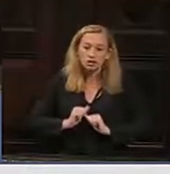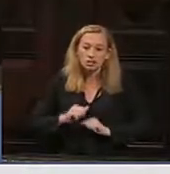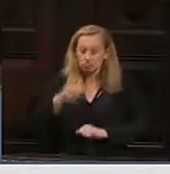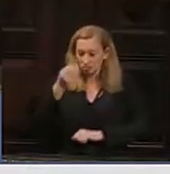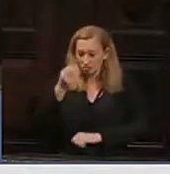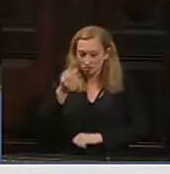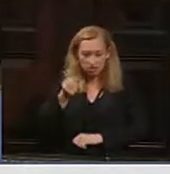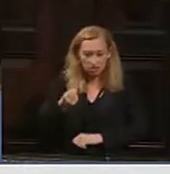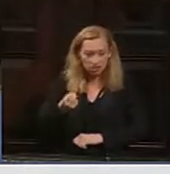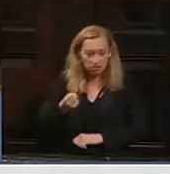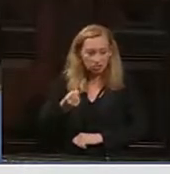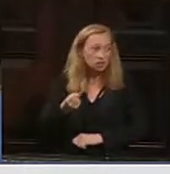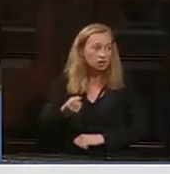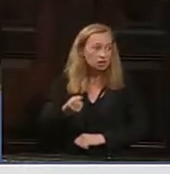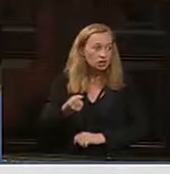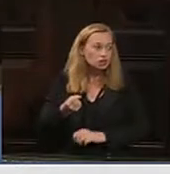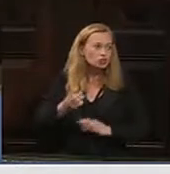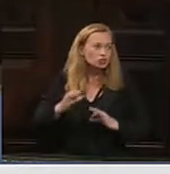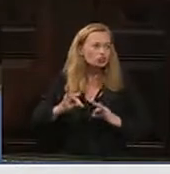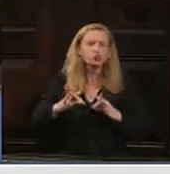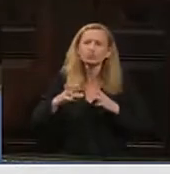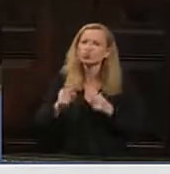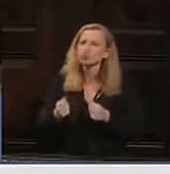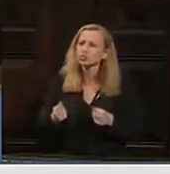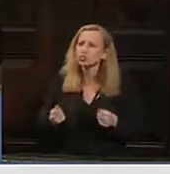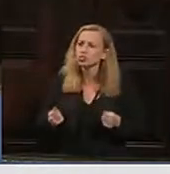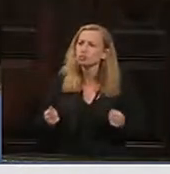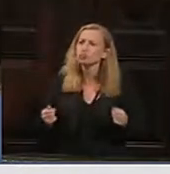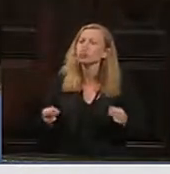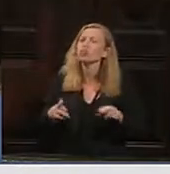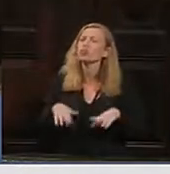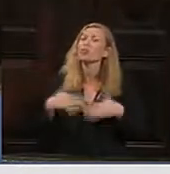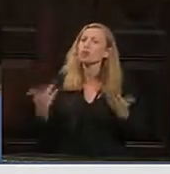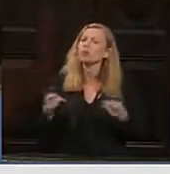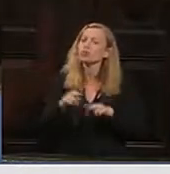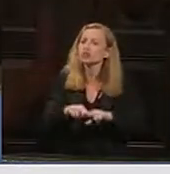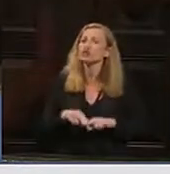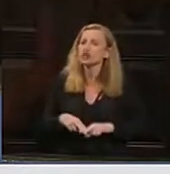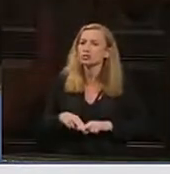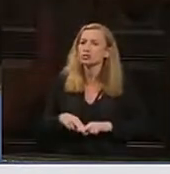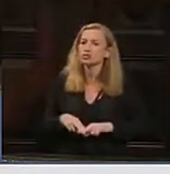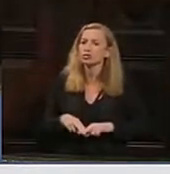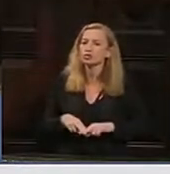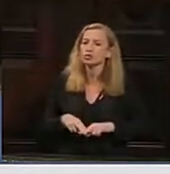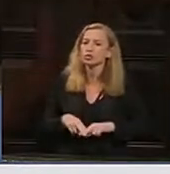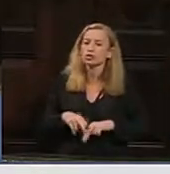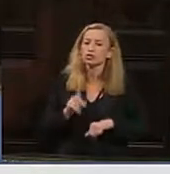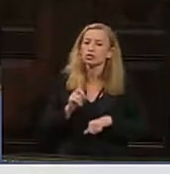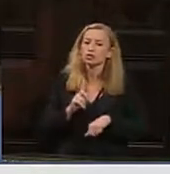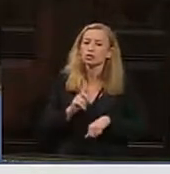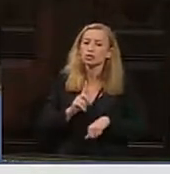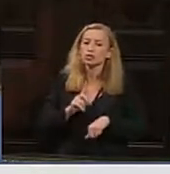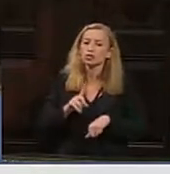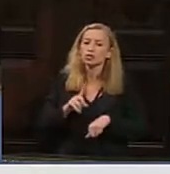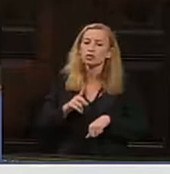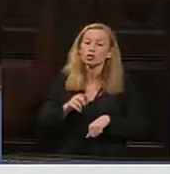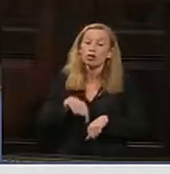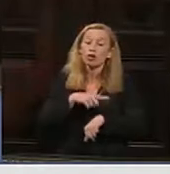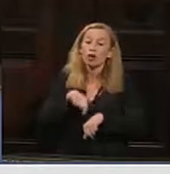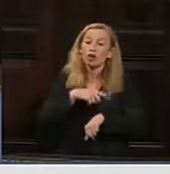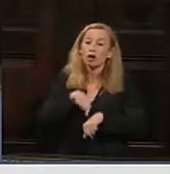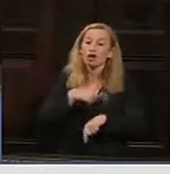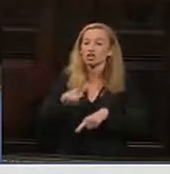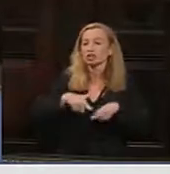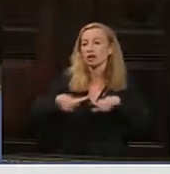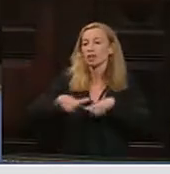depressão, tudo devido à carga horária de trabalho que o